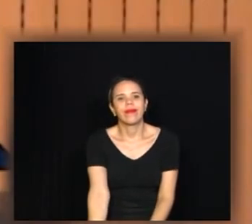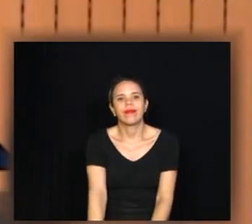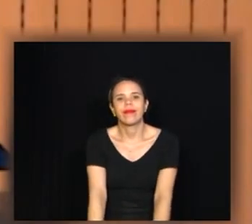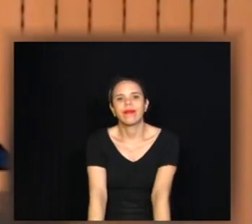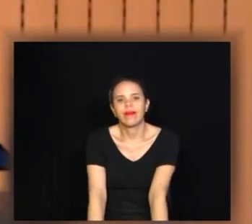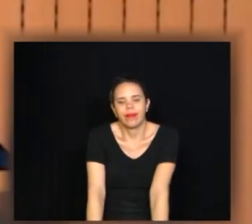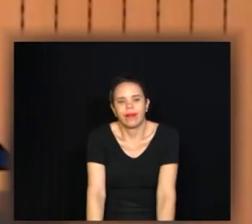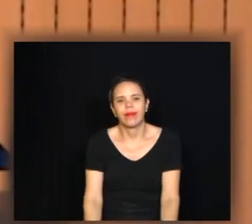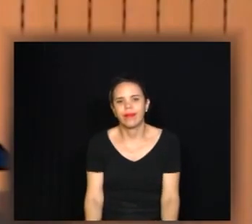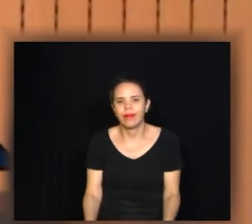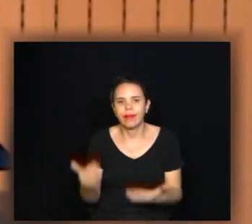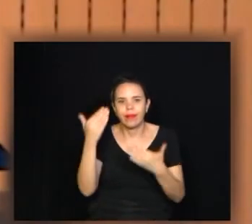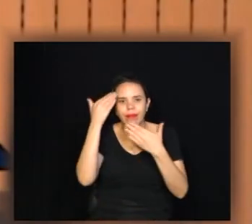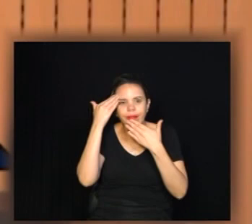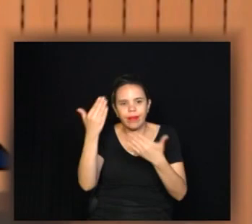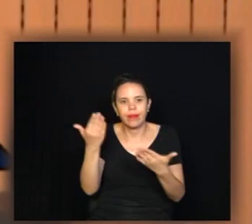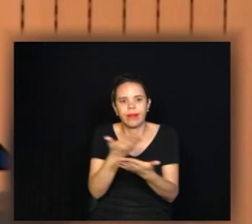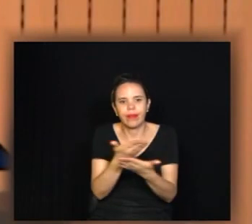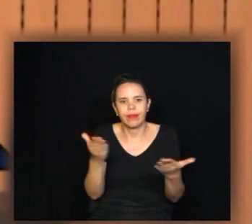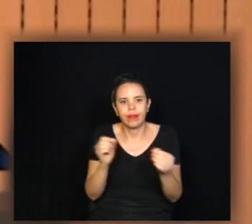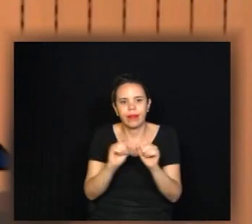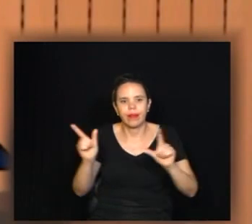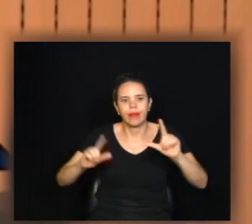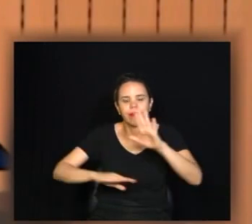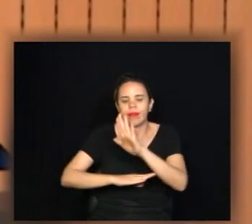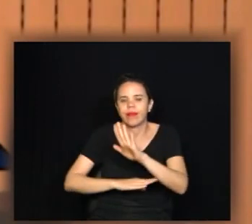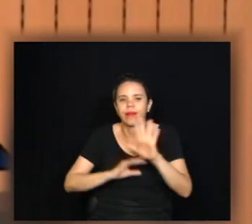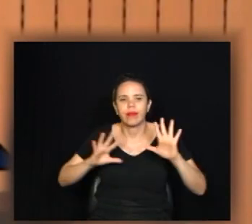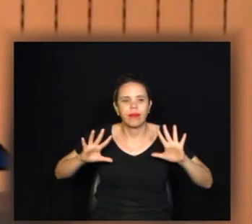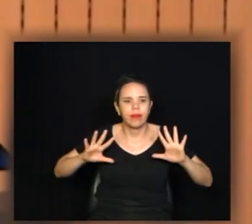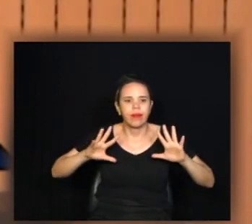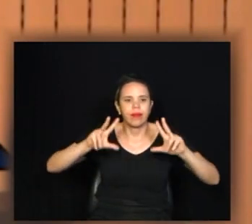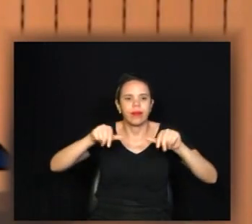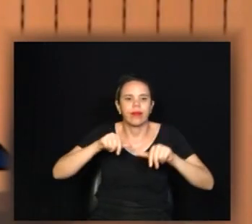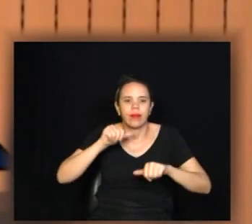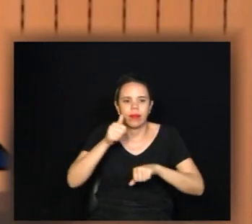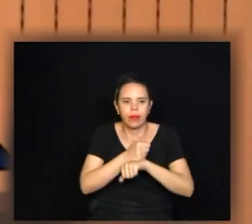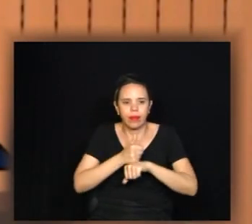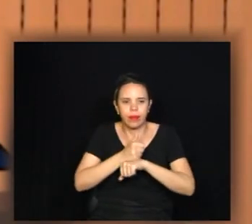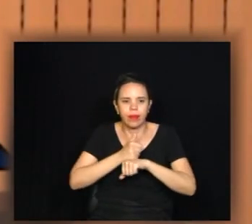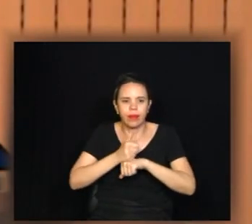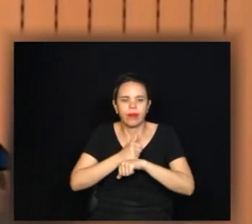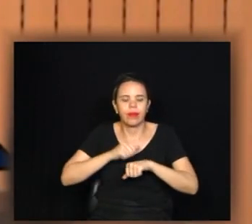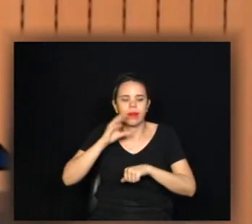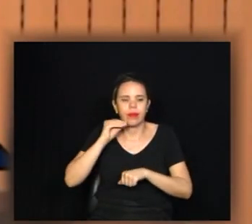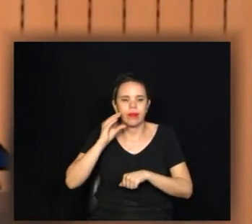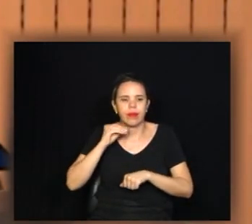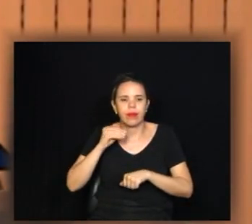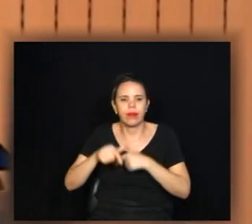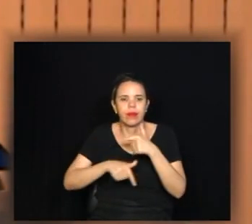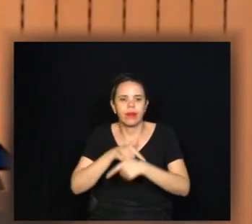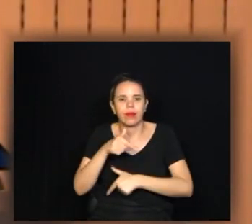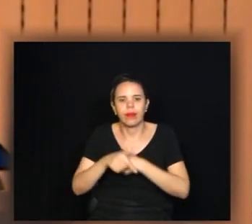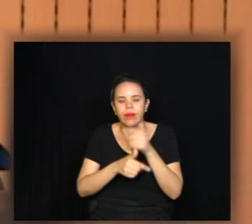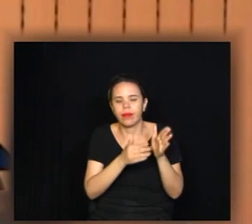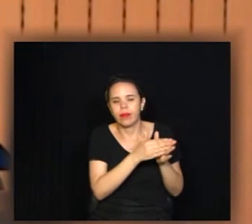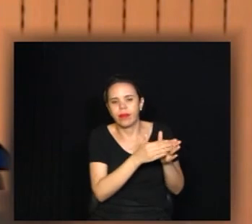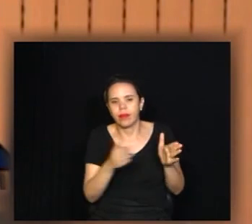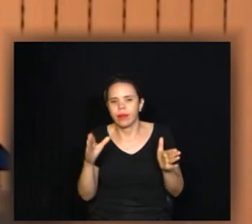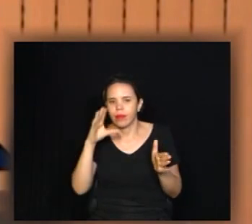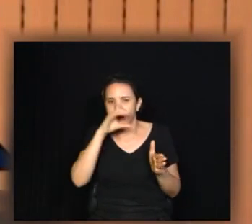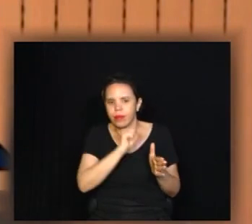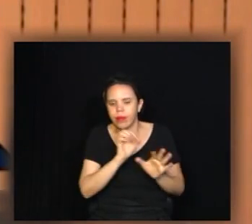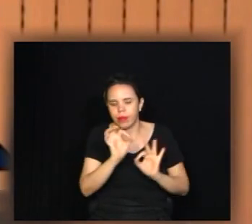O grande agradecimento que eu quero fazer é para a TV Câmara e todos os seus profissionais envolvidos que trabalharam durante o